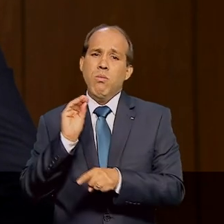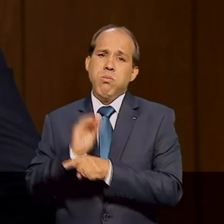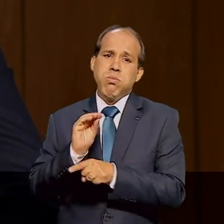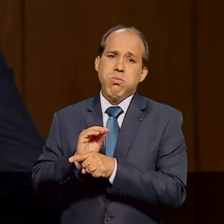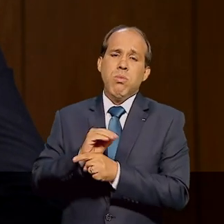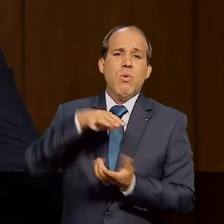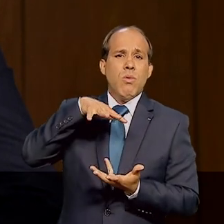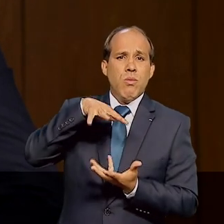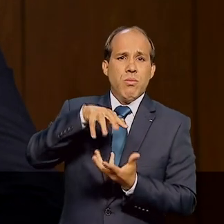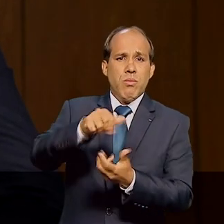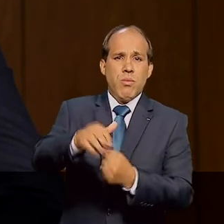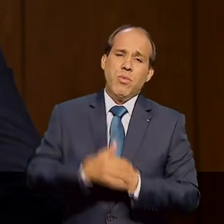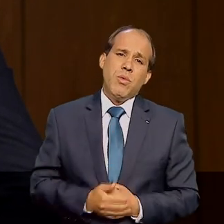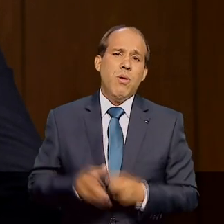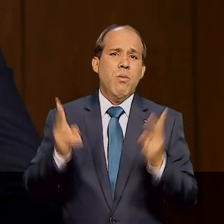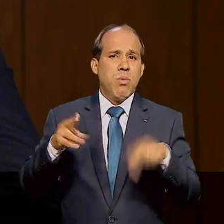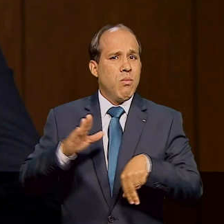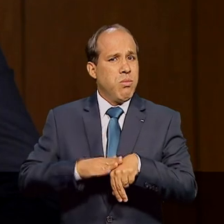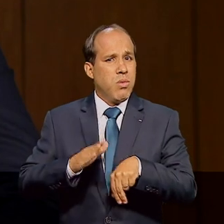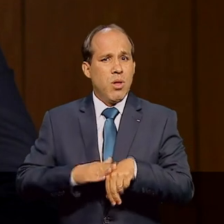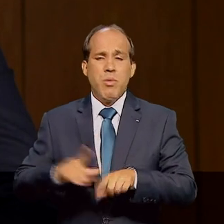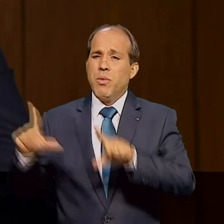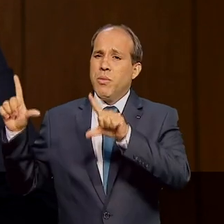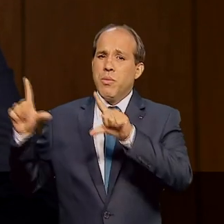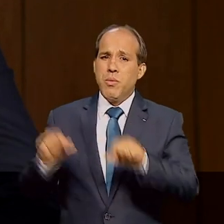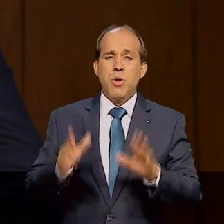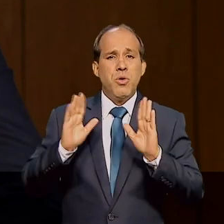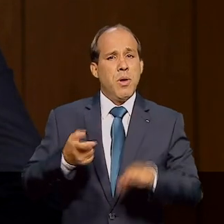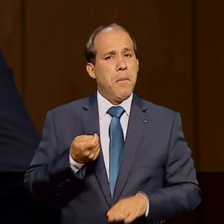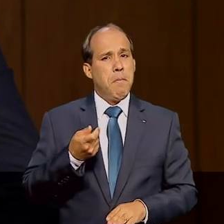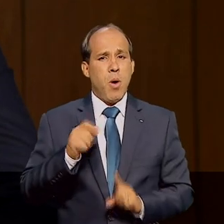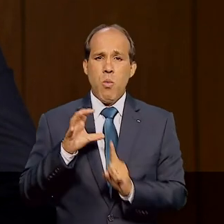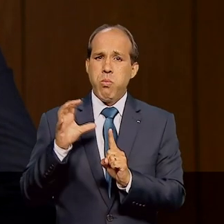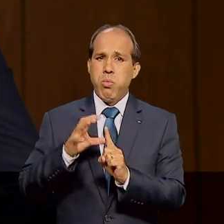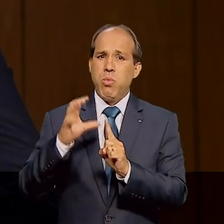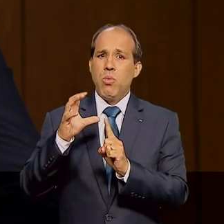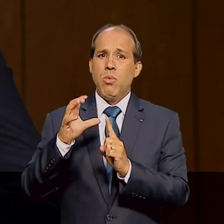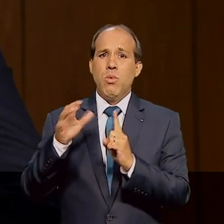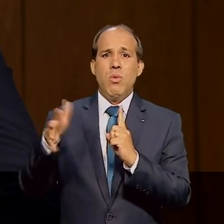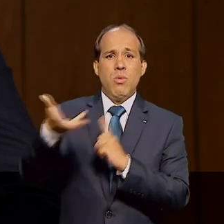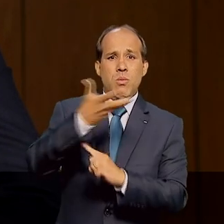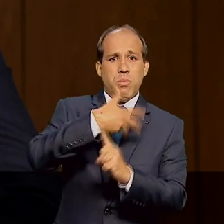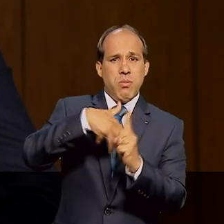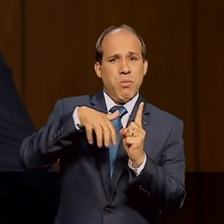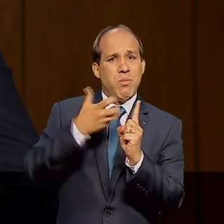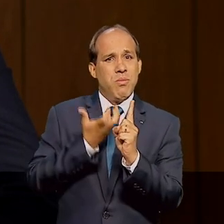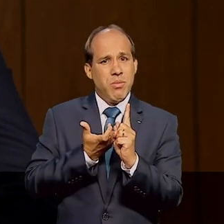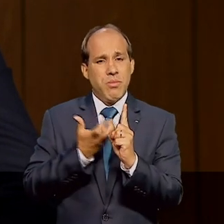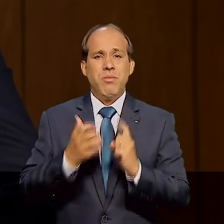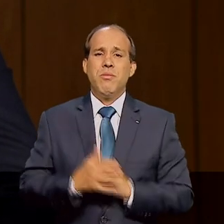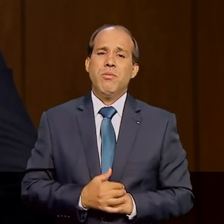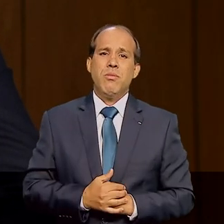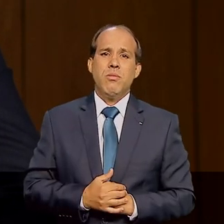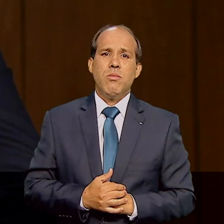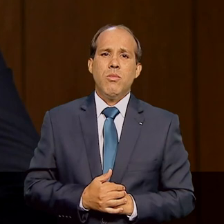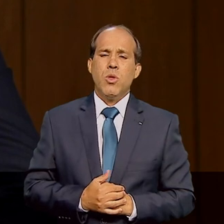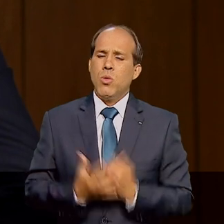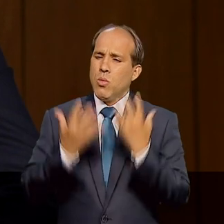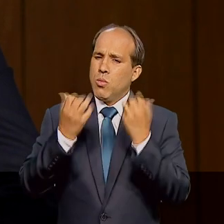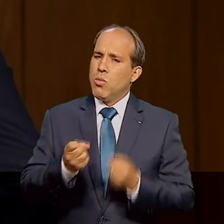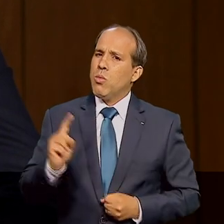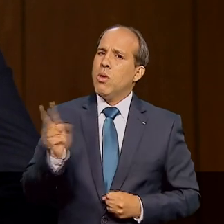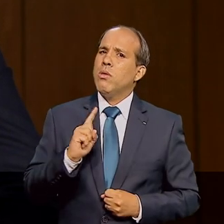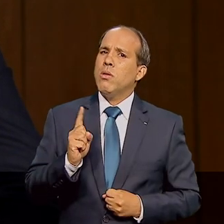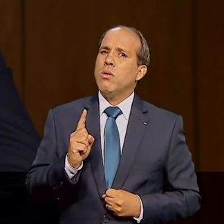capacidade de ampliar sua produção e alimentar o mundo ao mesmo tempo em que reduz seu já irrisório Impacto sobre o meio ambiente